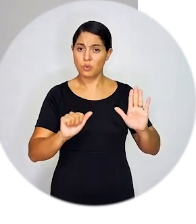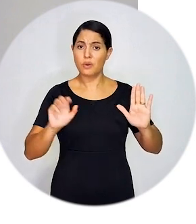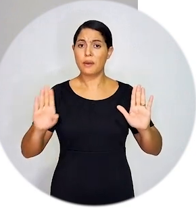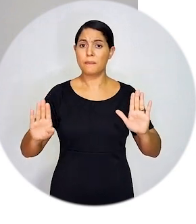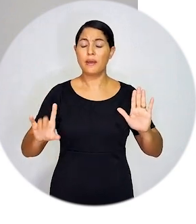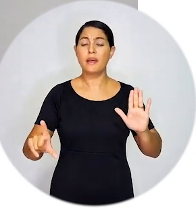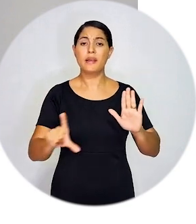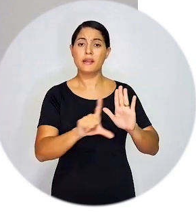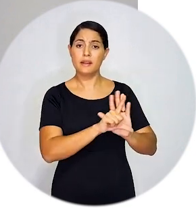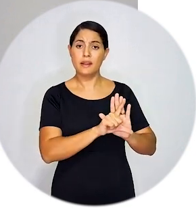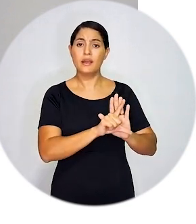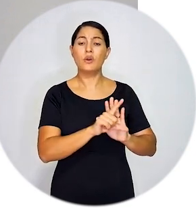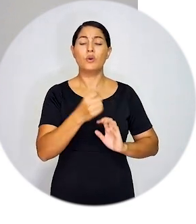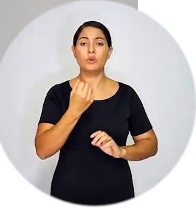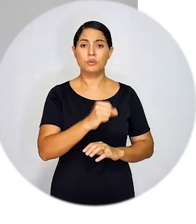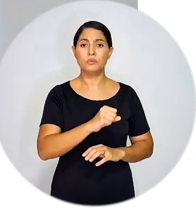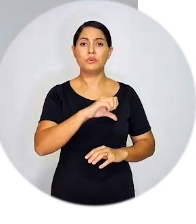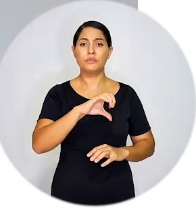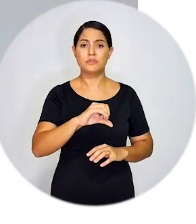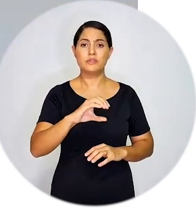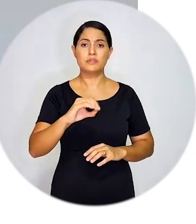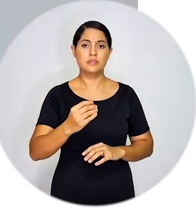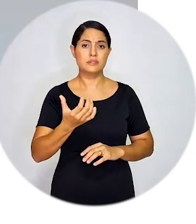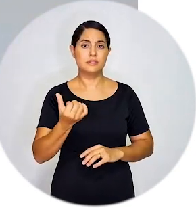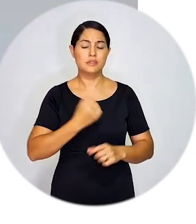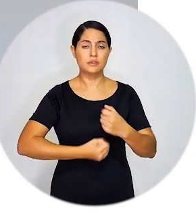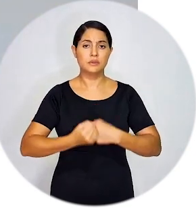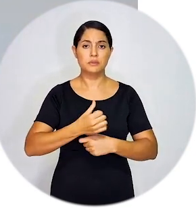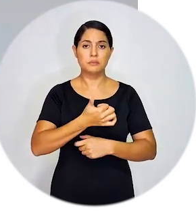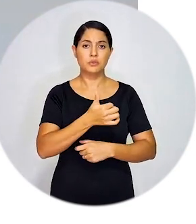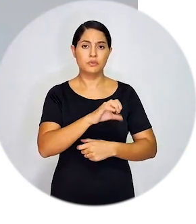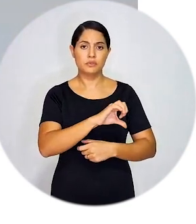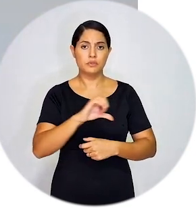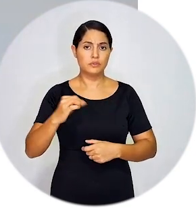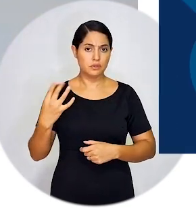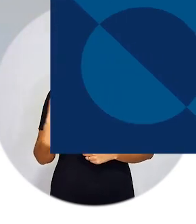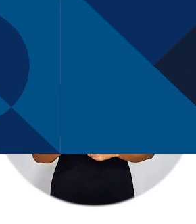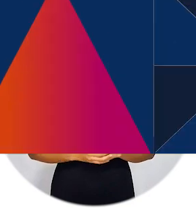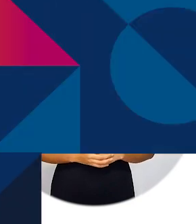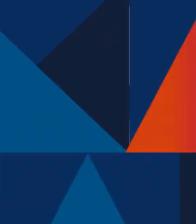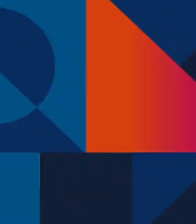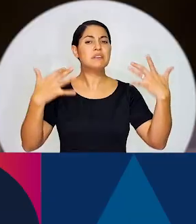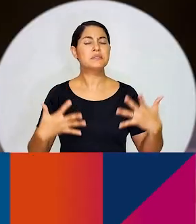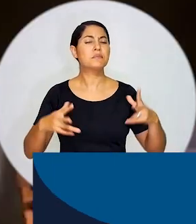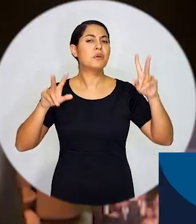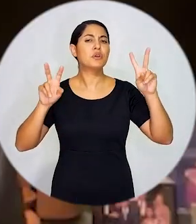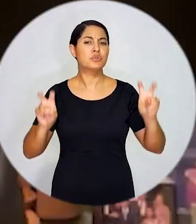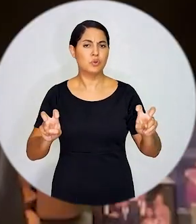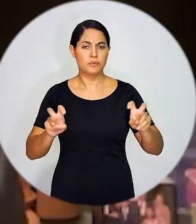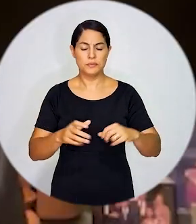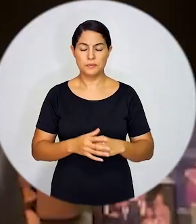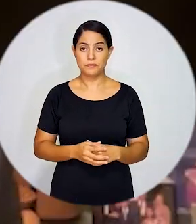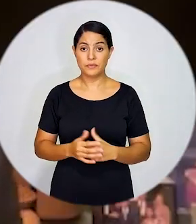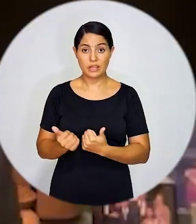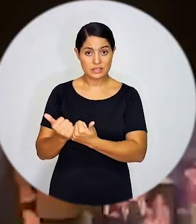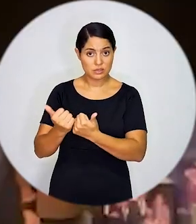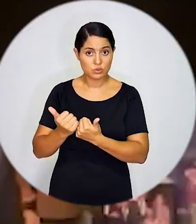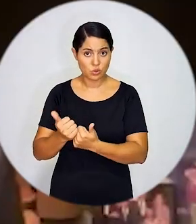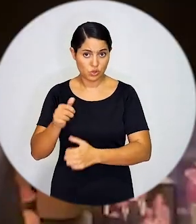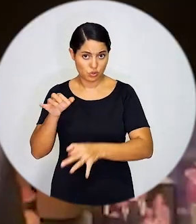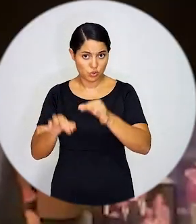da Advocacia, da Lei 8.906 de 94, que prevê que a atividade de assessoria e